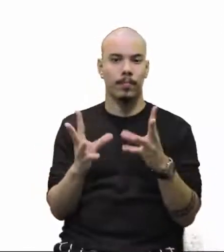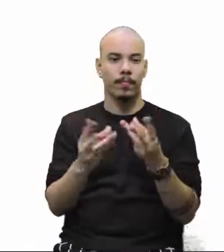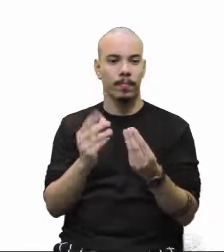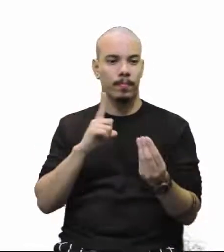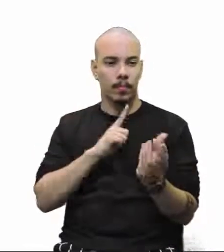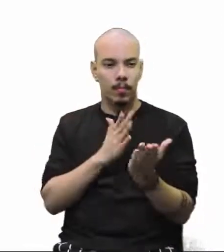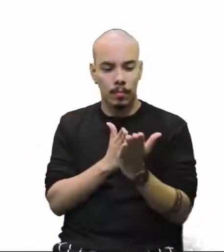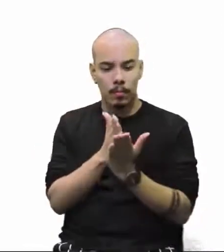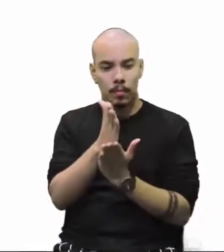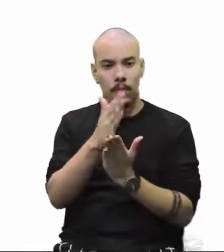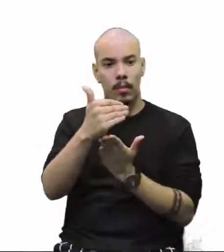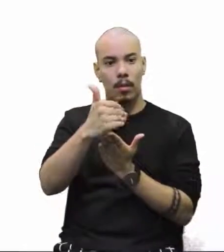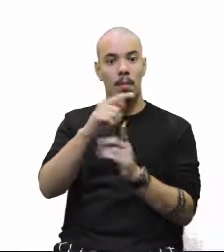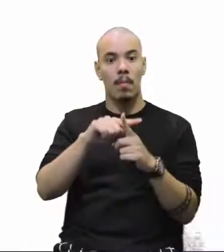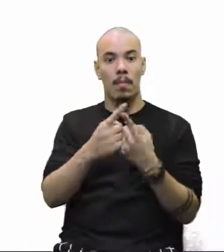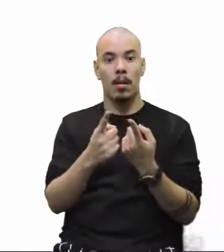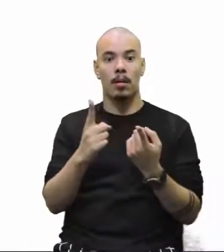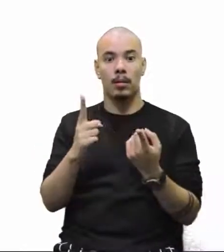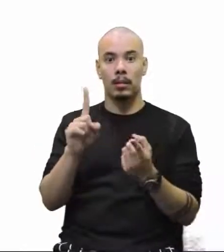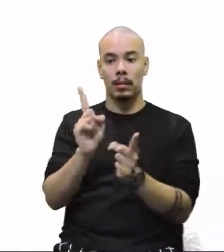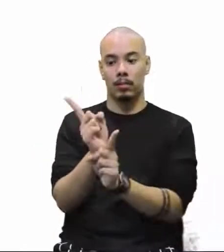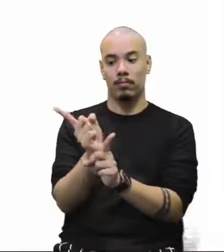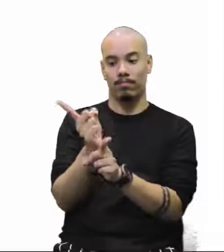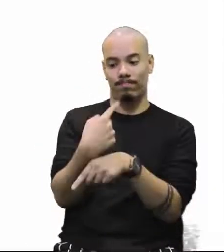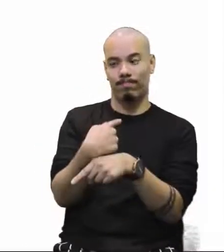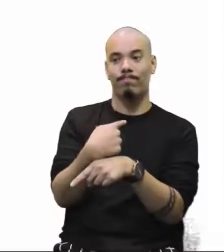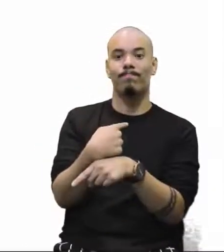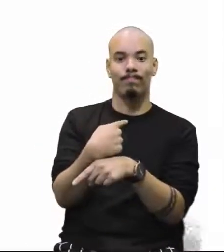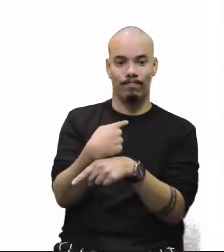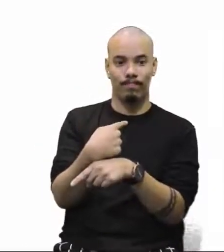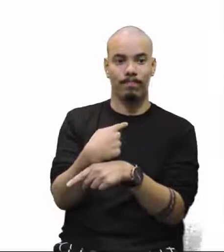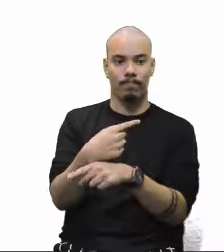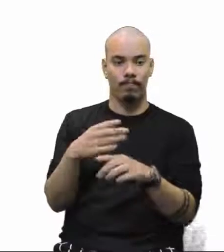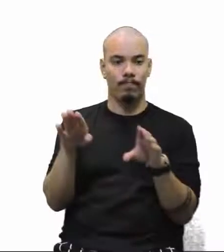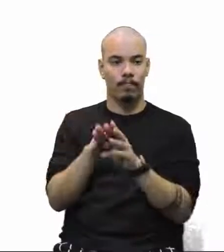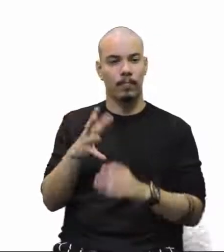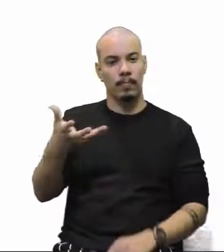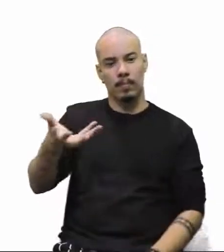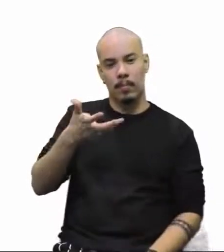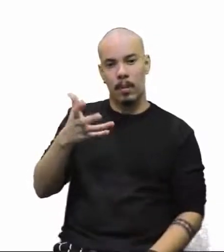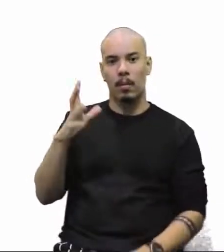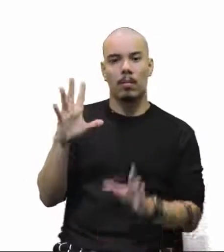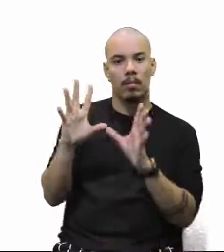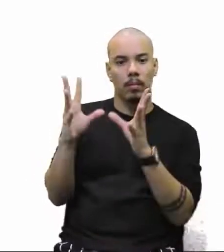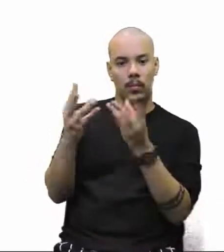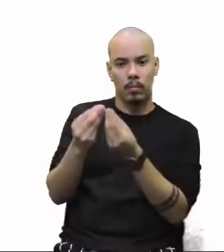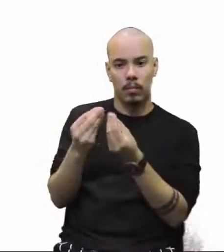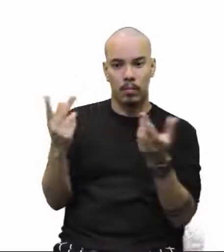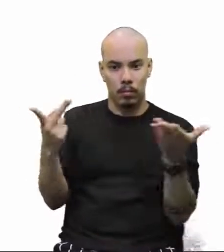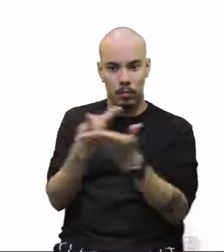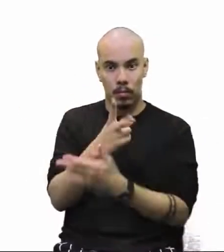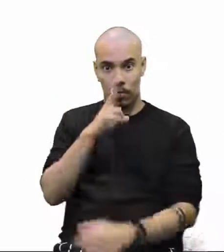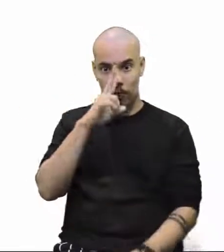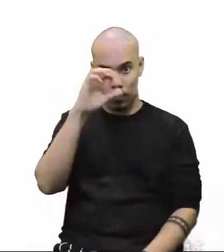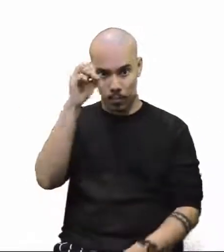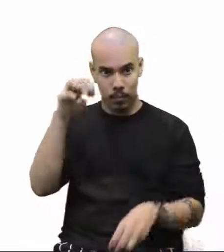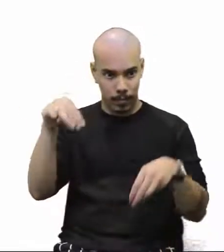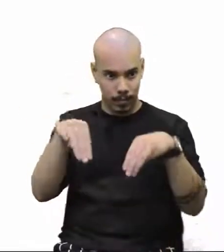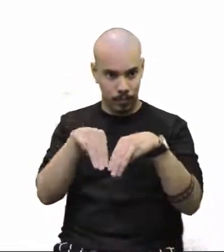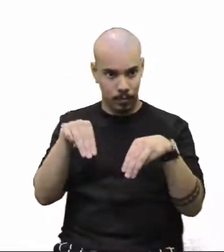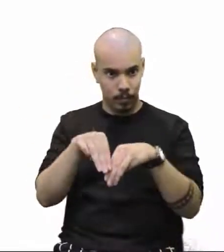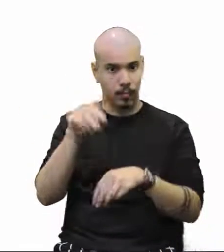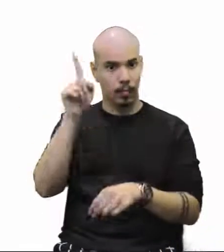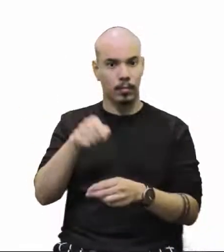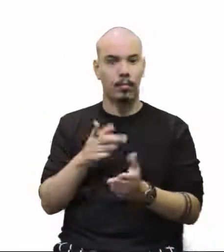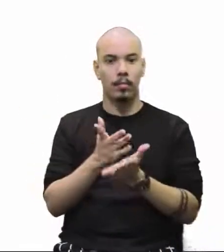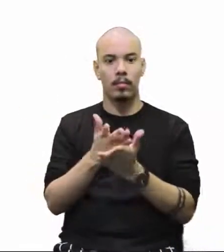direções paralelas, mas sentidos contrários. A aceleração da partícula causada pela força magnética é